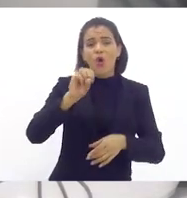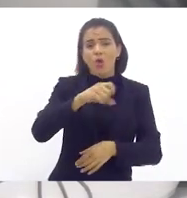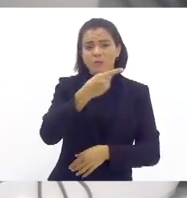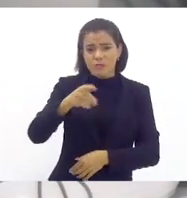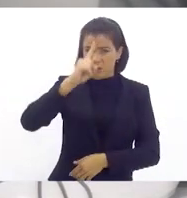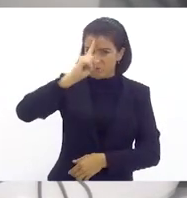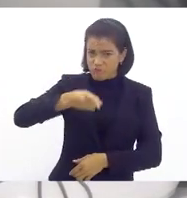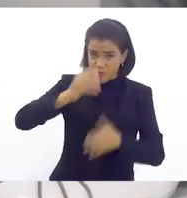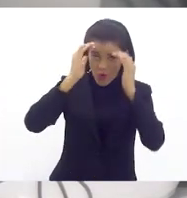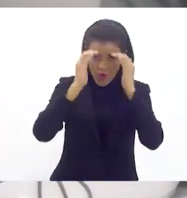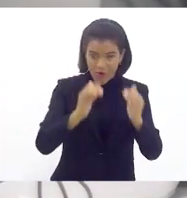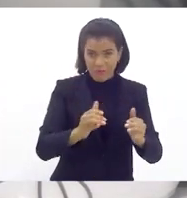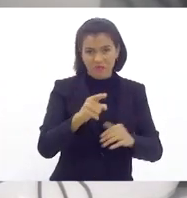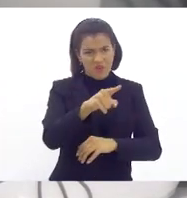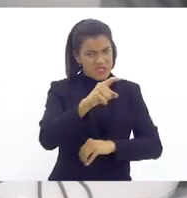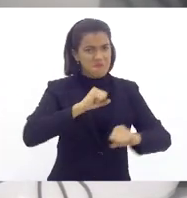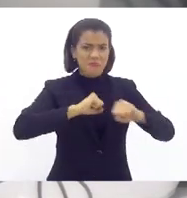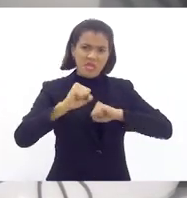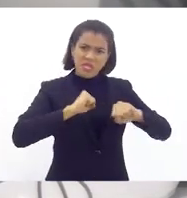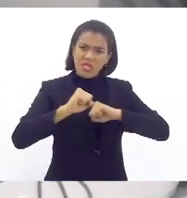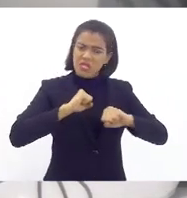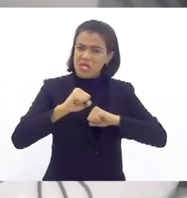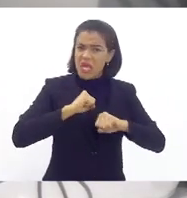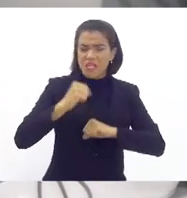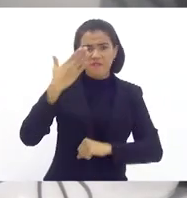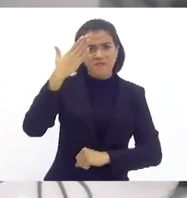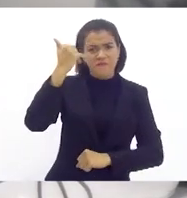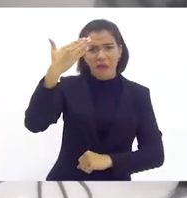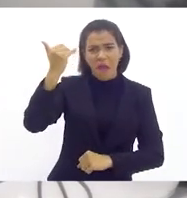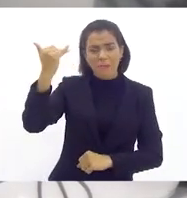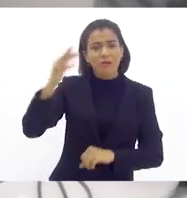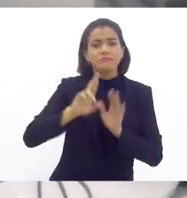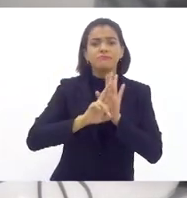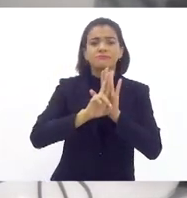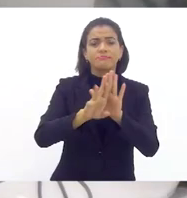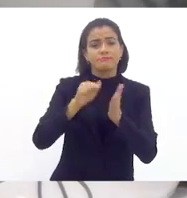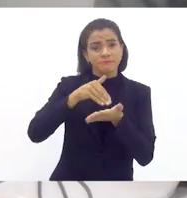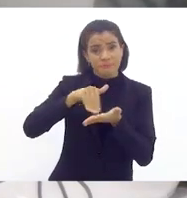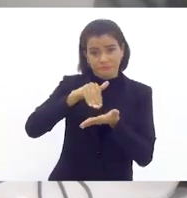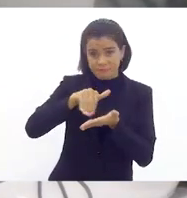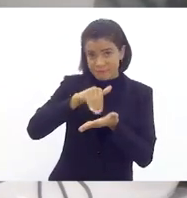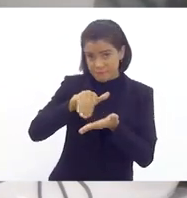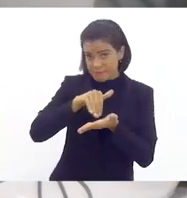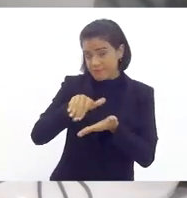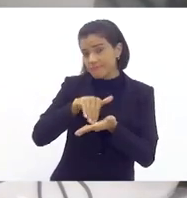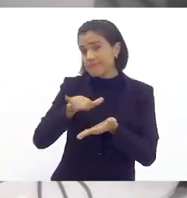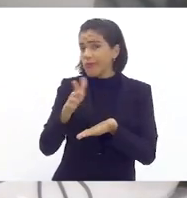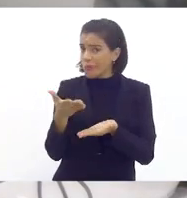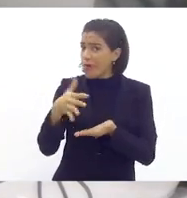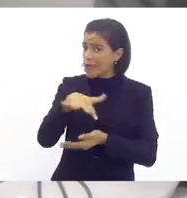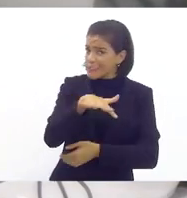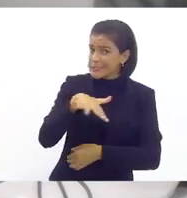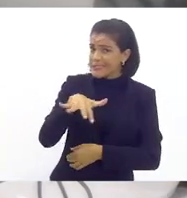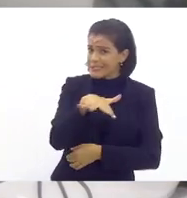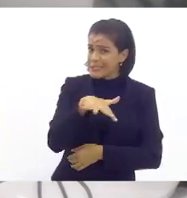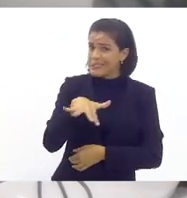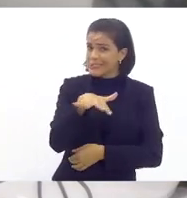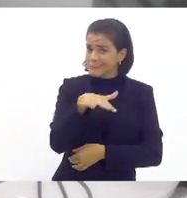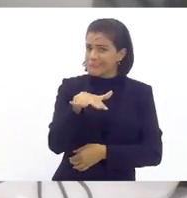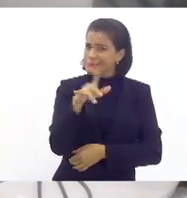é uma militante reconhecida de muitos anos, está aqui representando a secretaria. uma situação que não deixa de ser uma situação